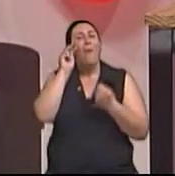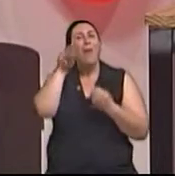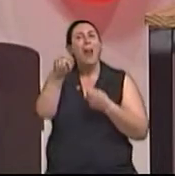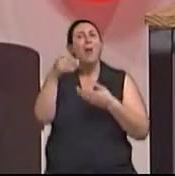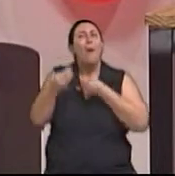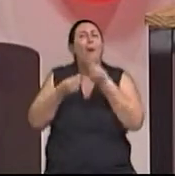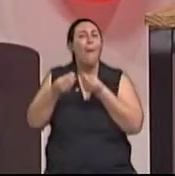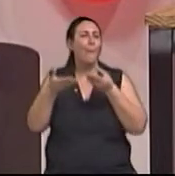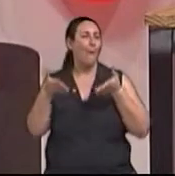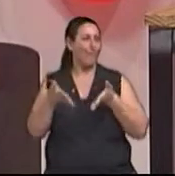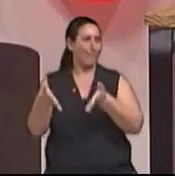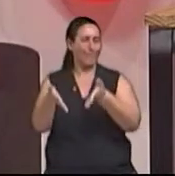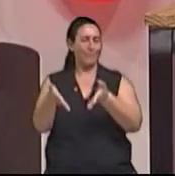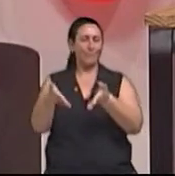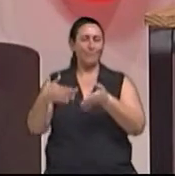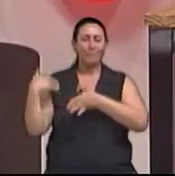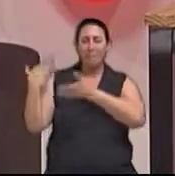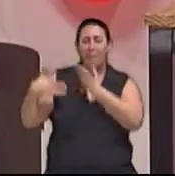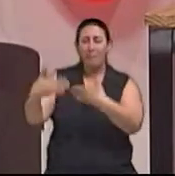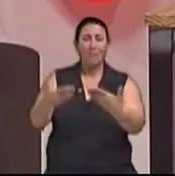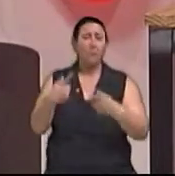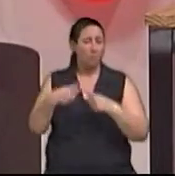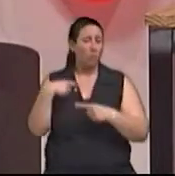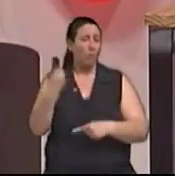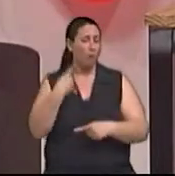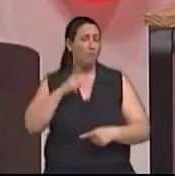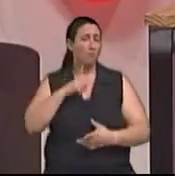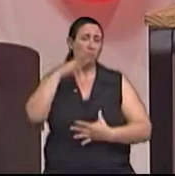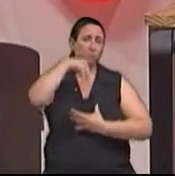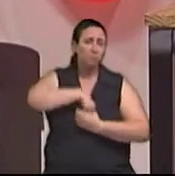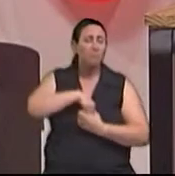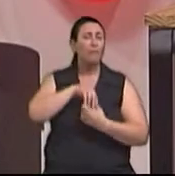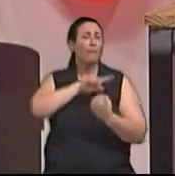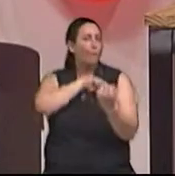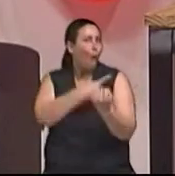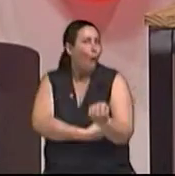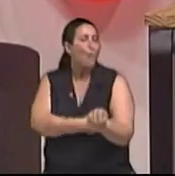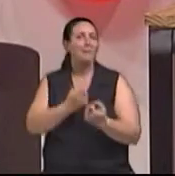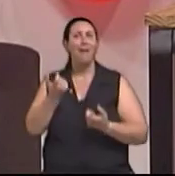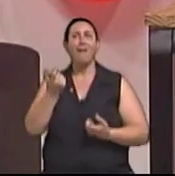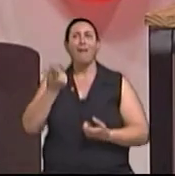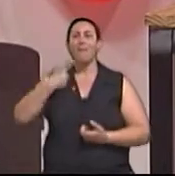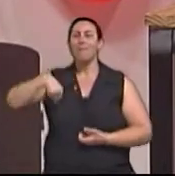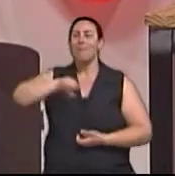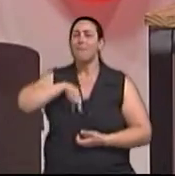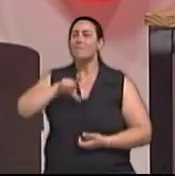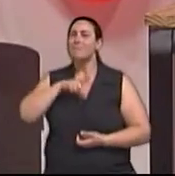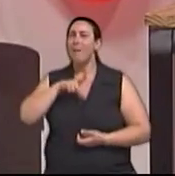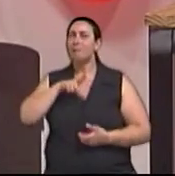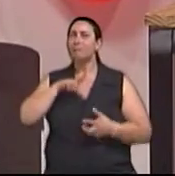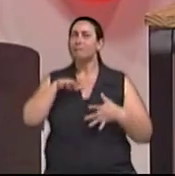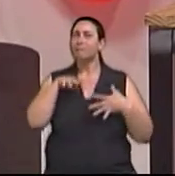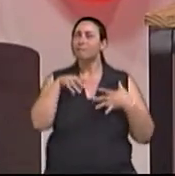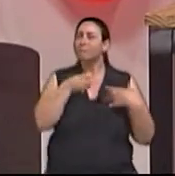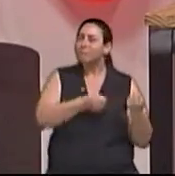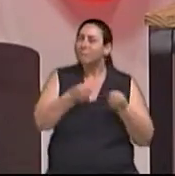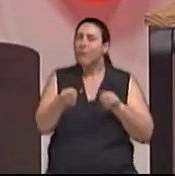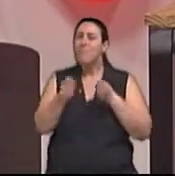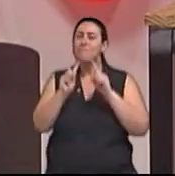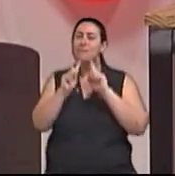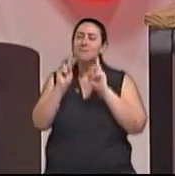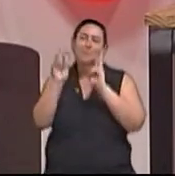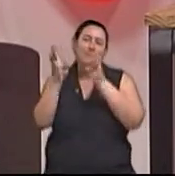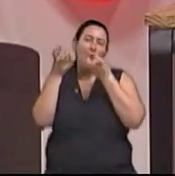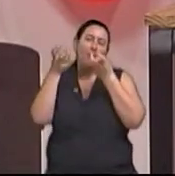caminhar a gente tem uma força a gente tem uma questão de potência que com o tempo vai